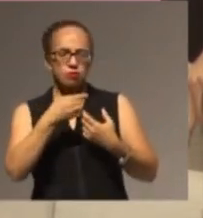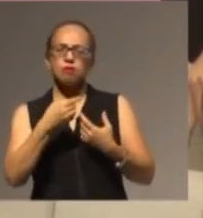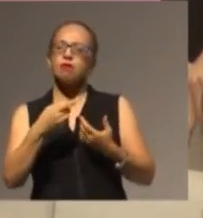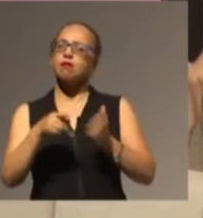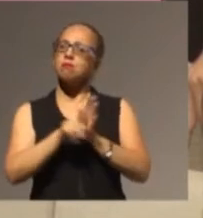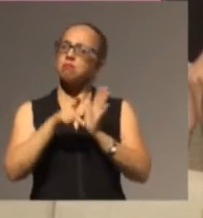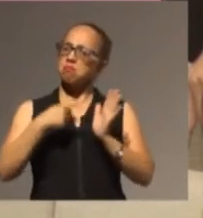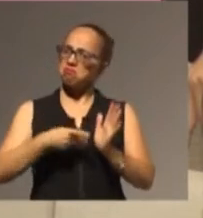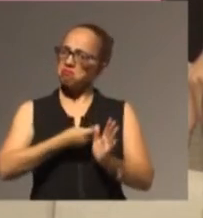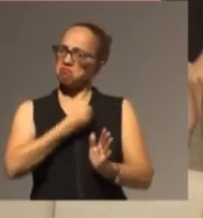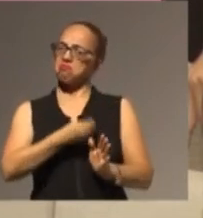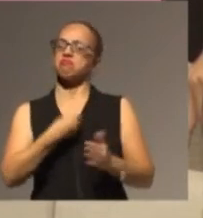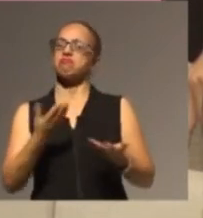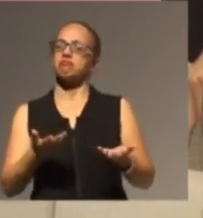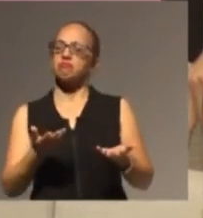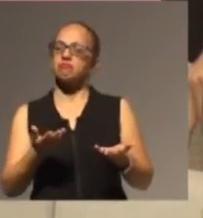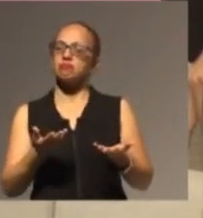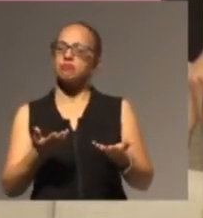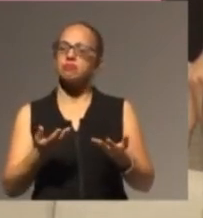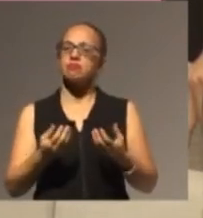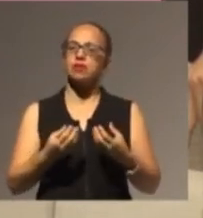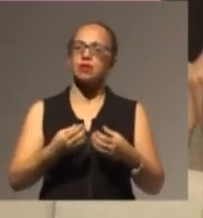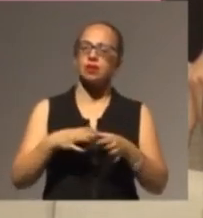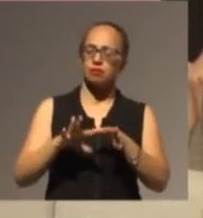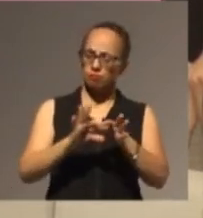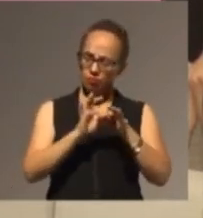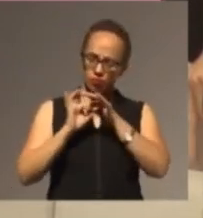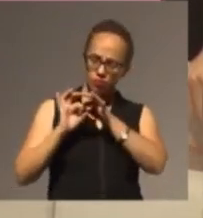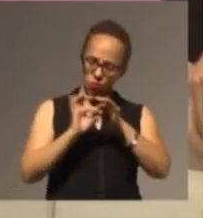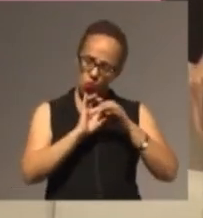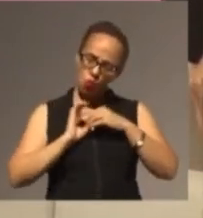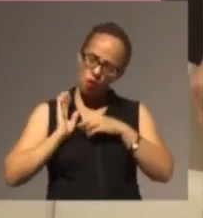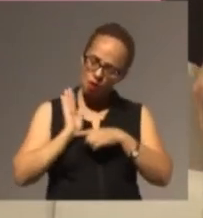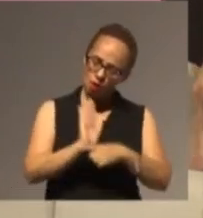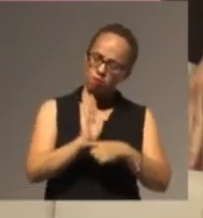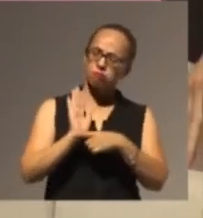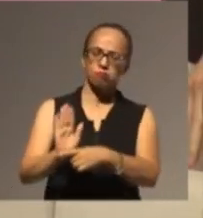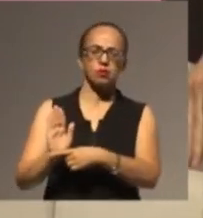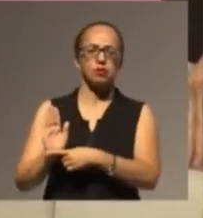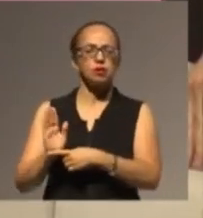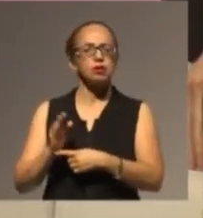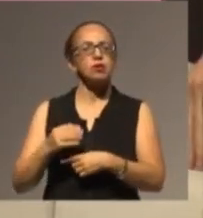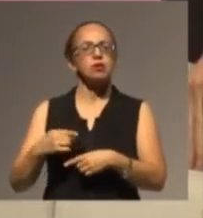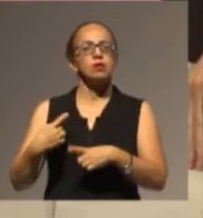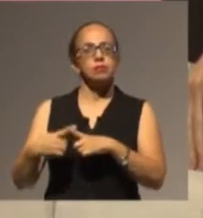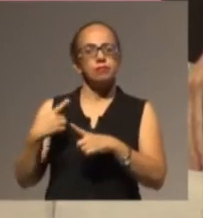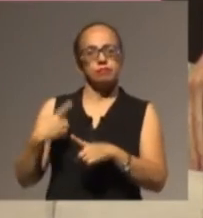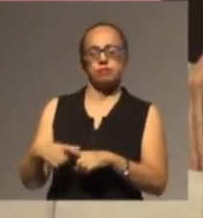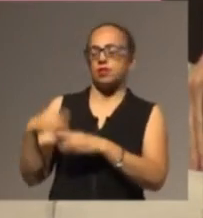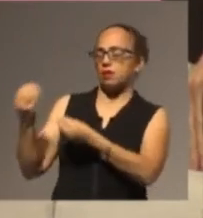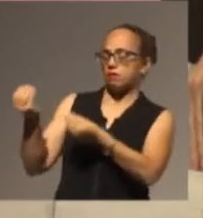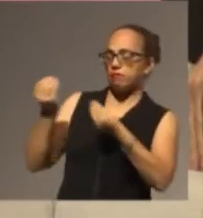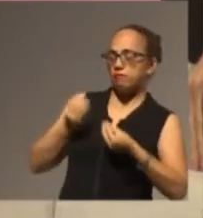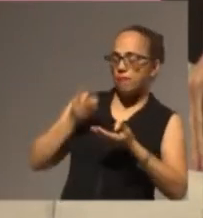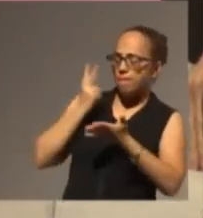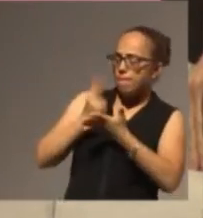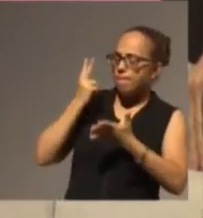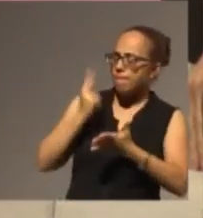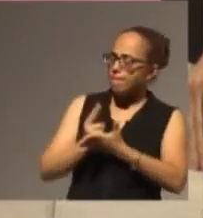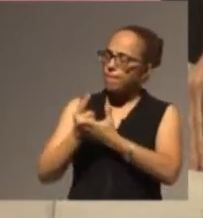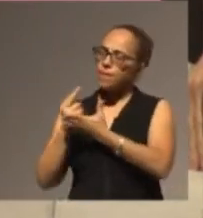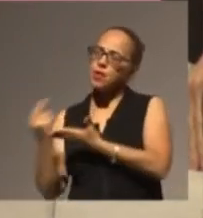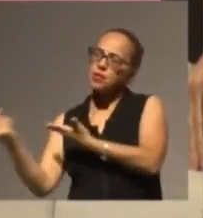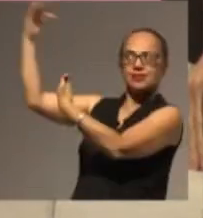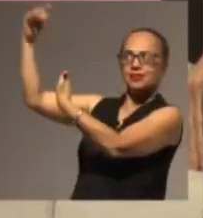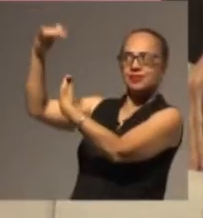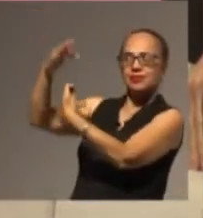coexistência. De coexistência, a existência advinda de uma mesma fonte, de